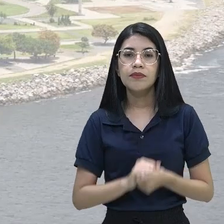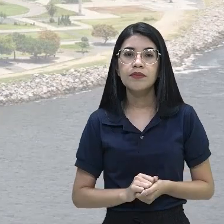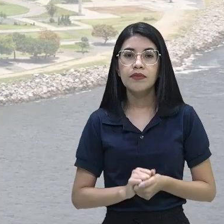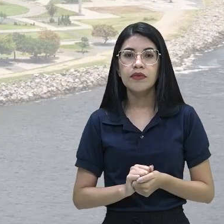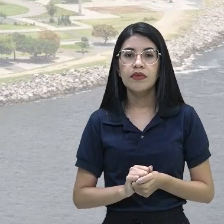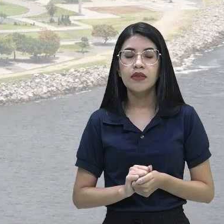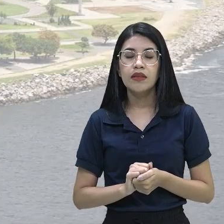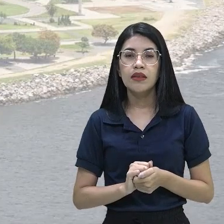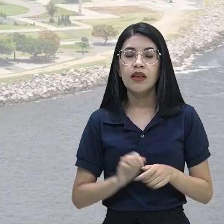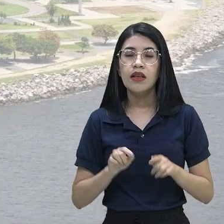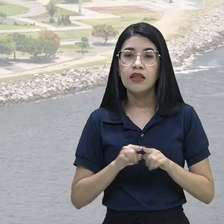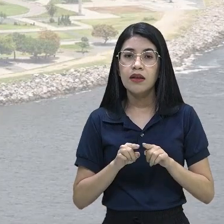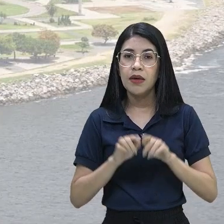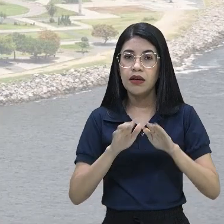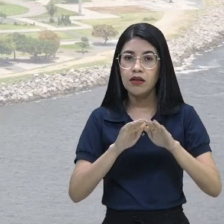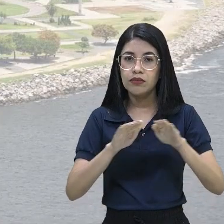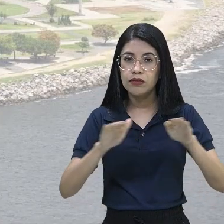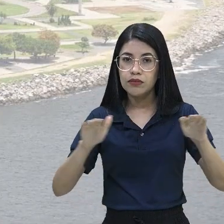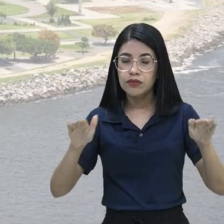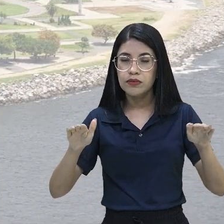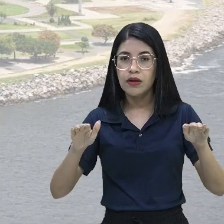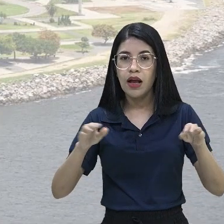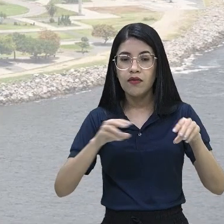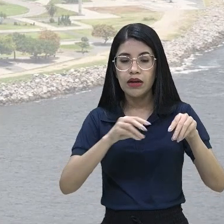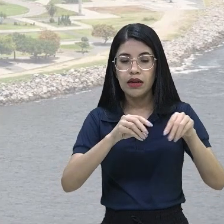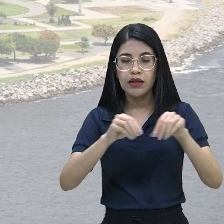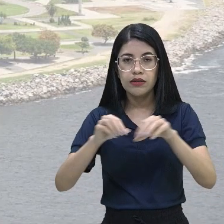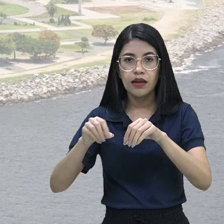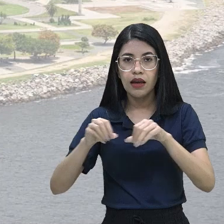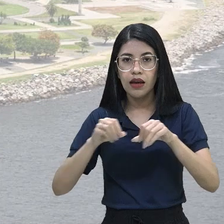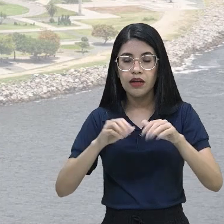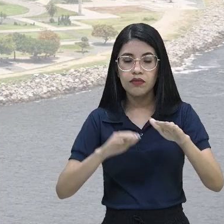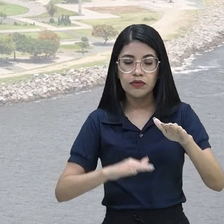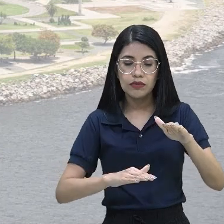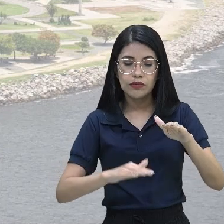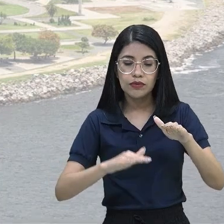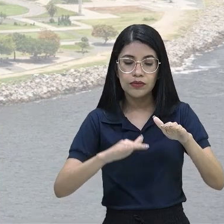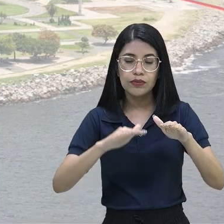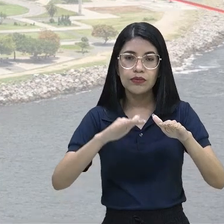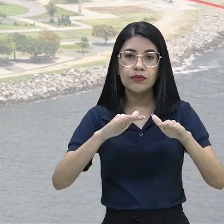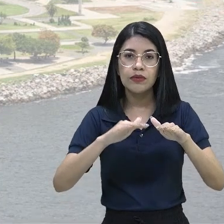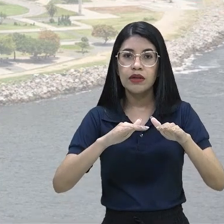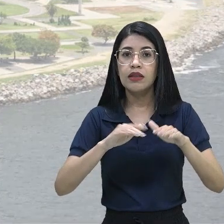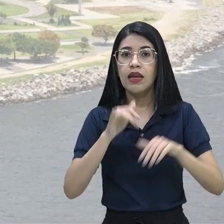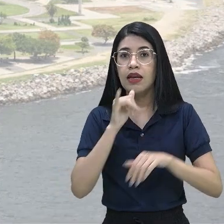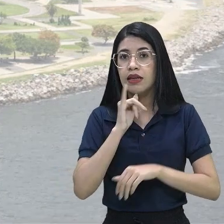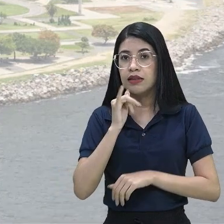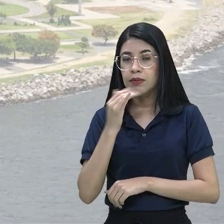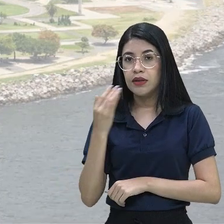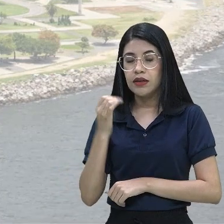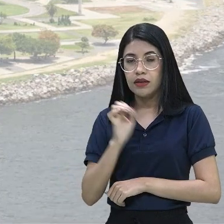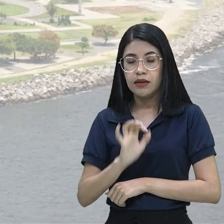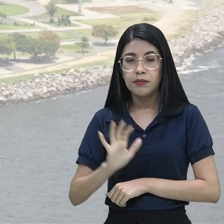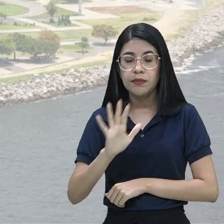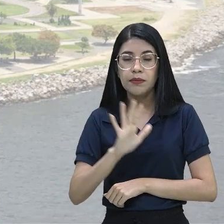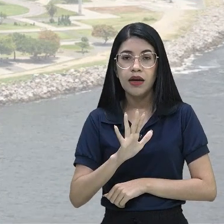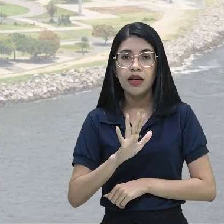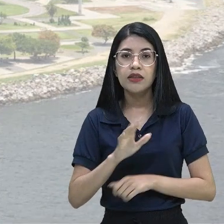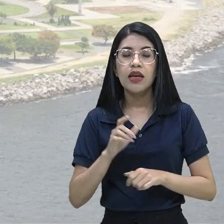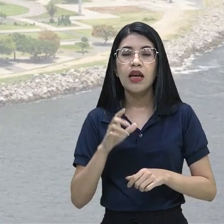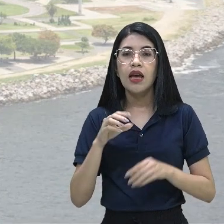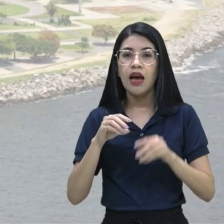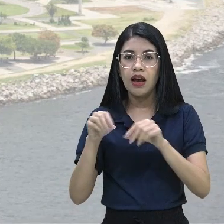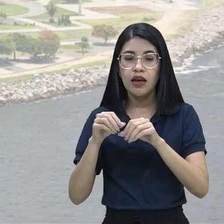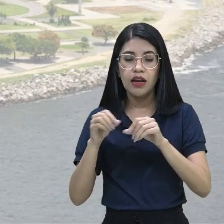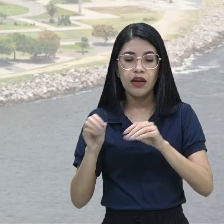expansão territorial aí nessa imagem para vocês observarem. Então, toda essa área aqui, por exemplo, que foi aterrada. Deixa eu